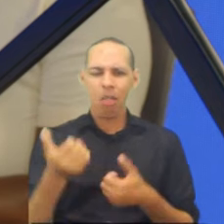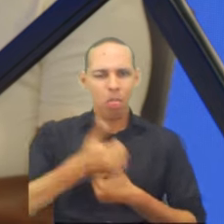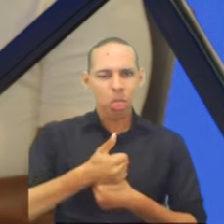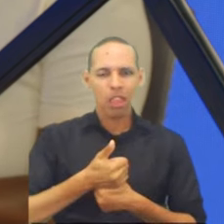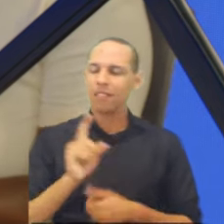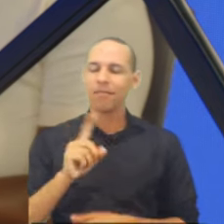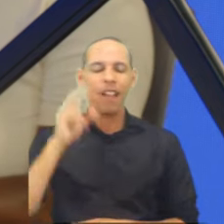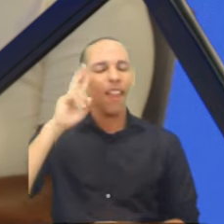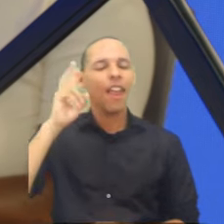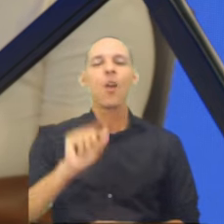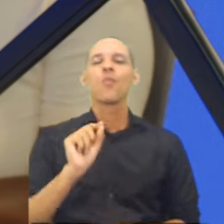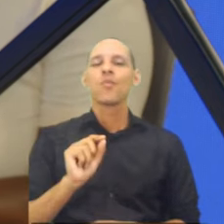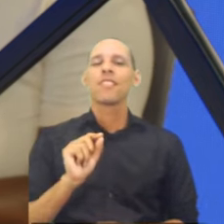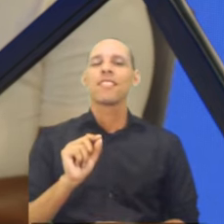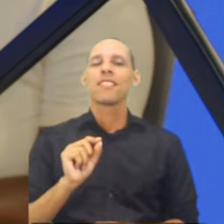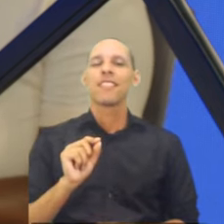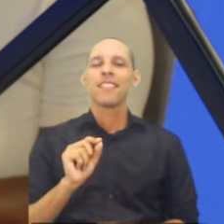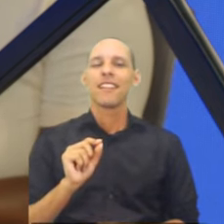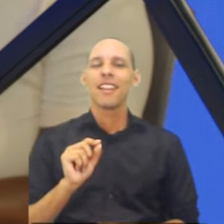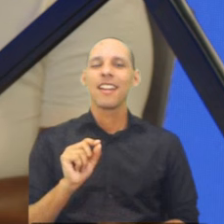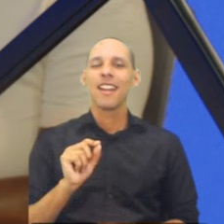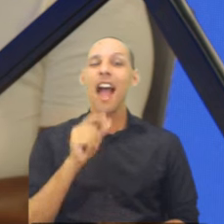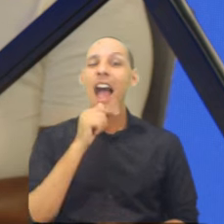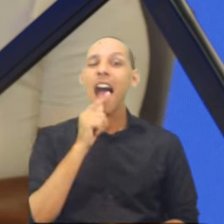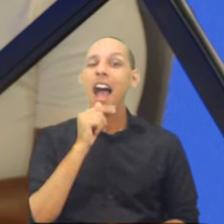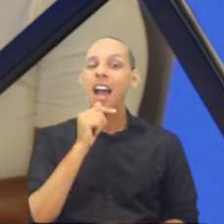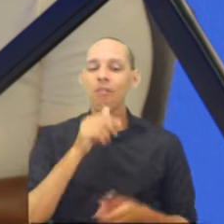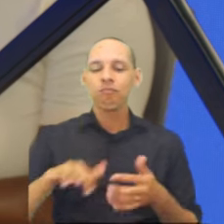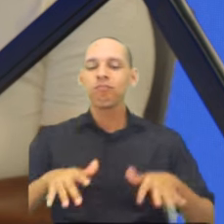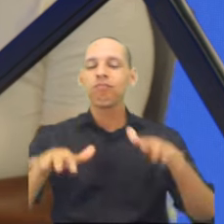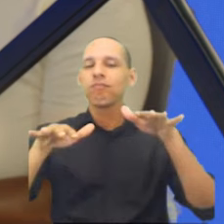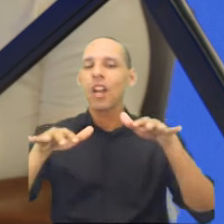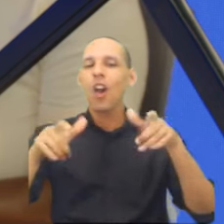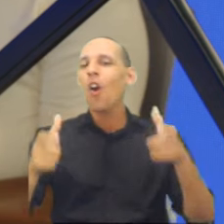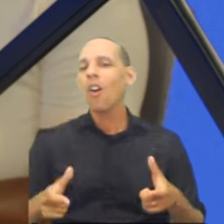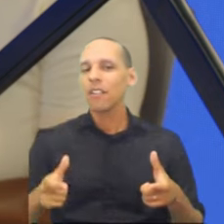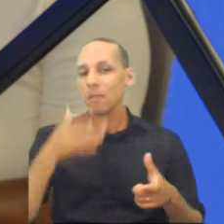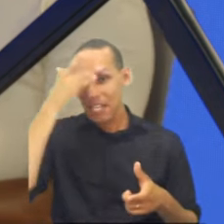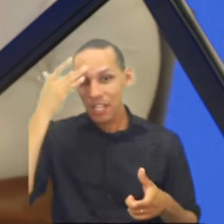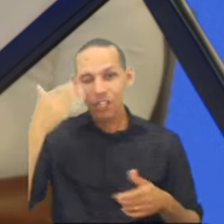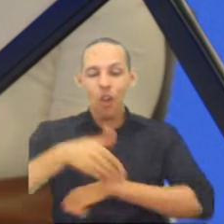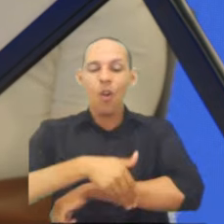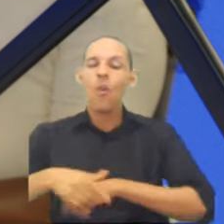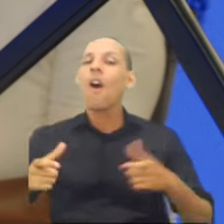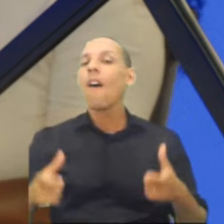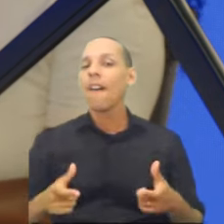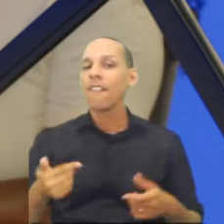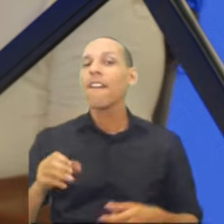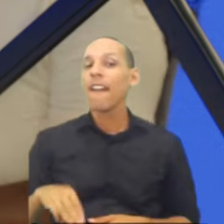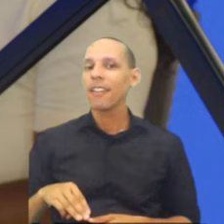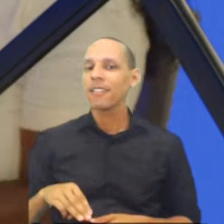a gente vai lembrar o tempo todo aonde A água tá batendo na enchente quem é que fica na rua na enchente